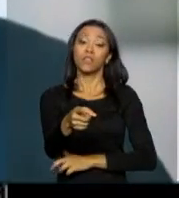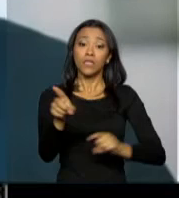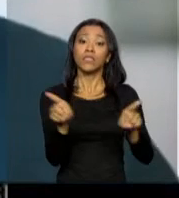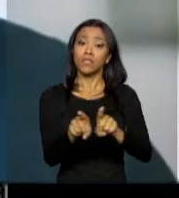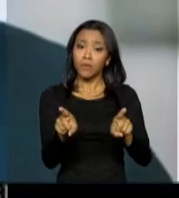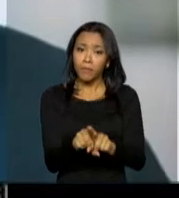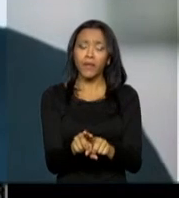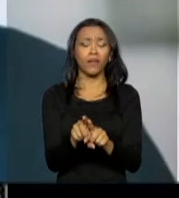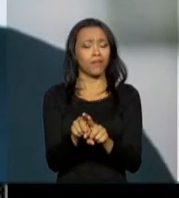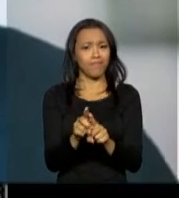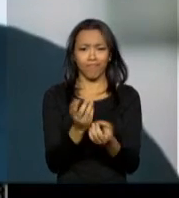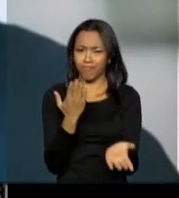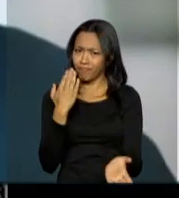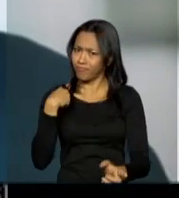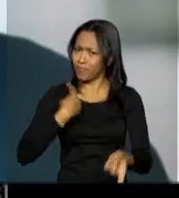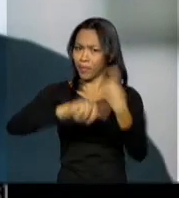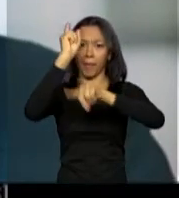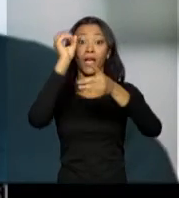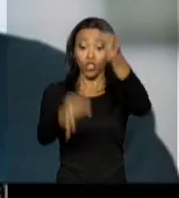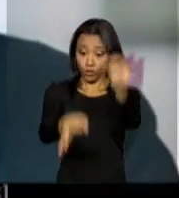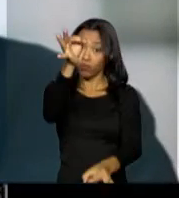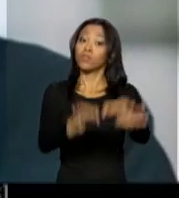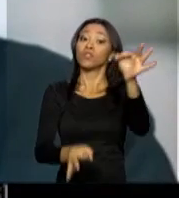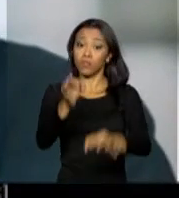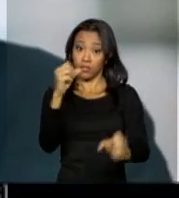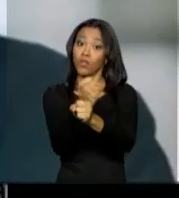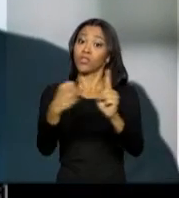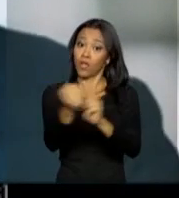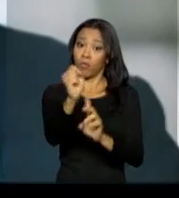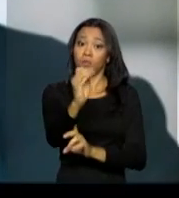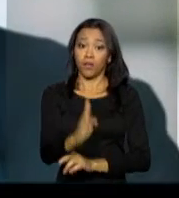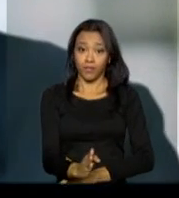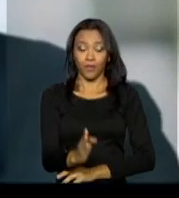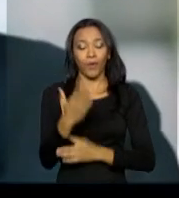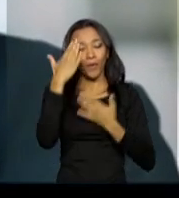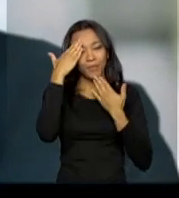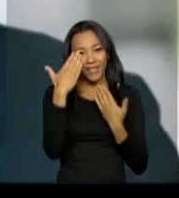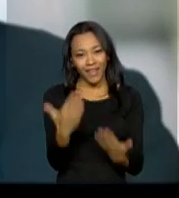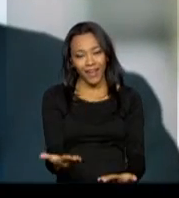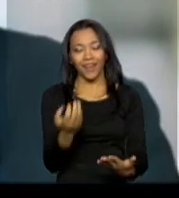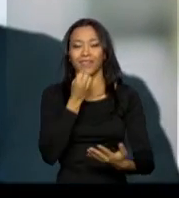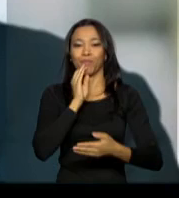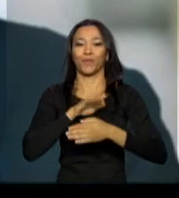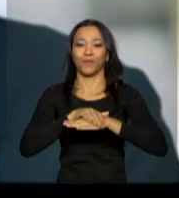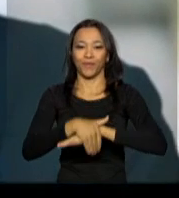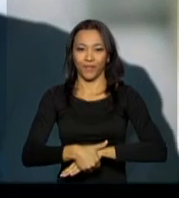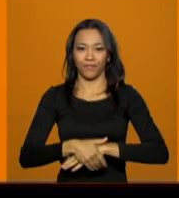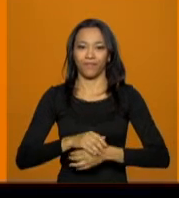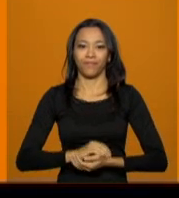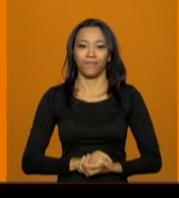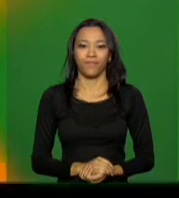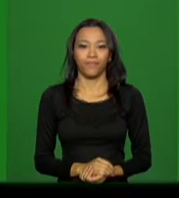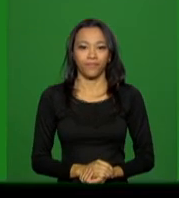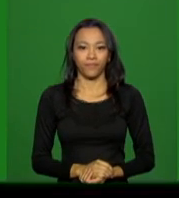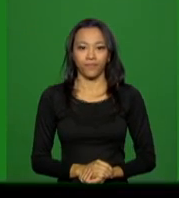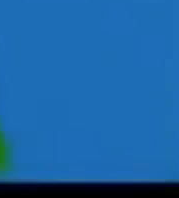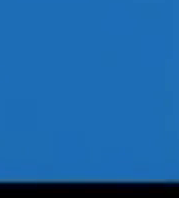de muito progresso e justiça social para o Brasil. Obrigada e boa noite.